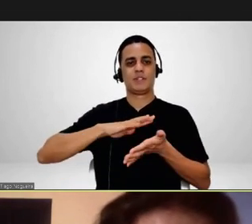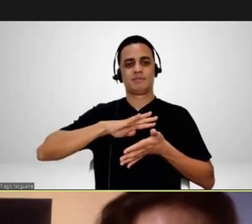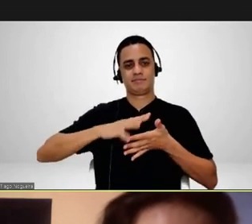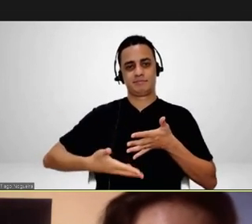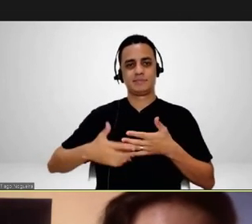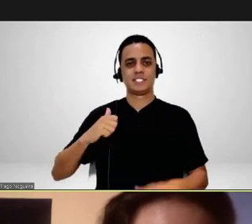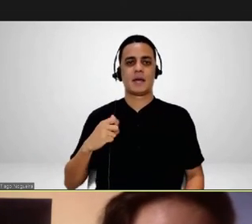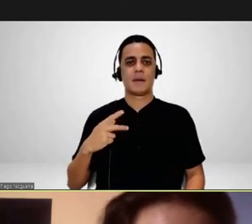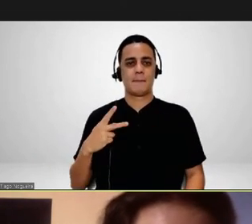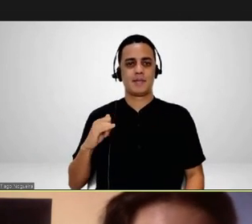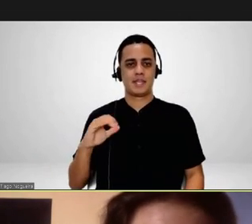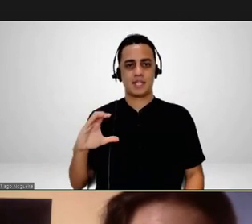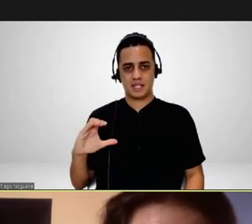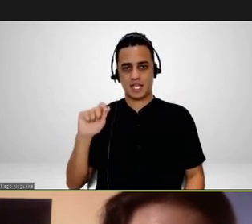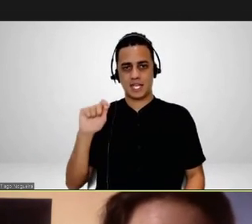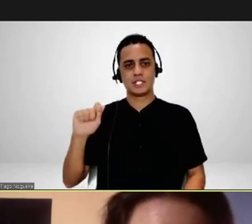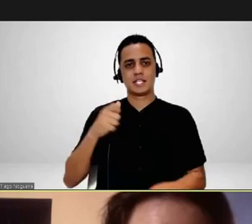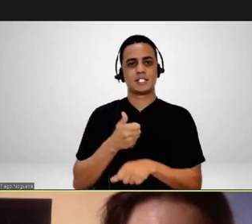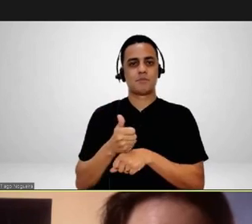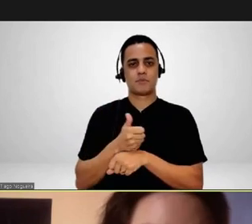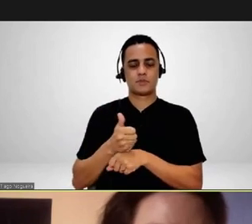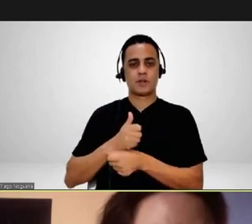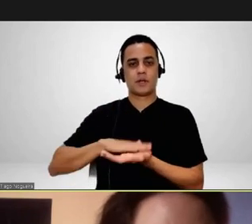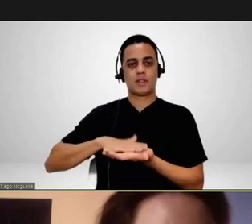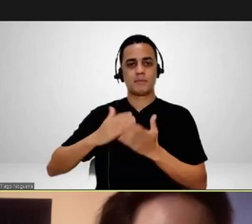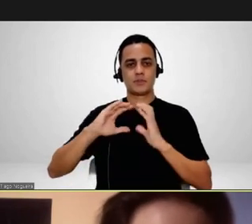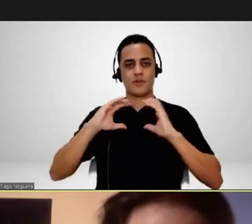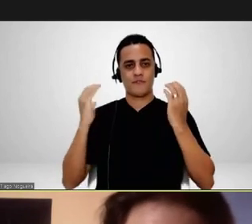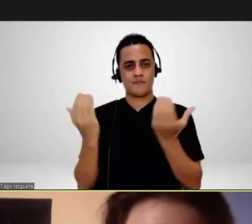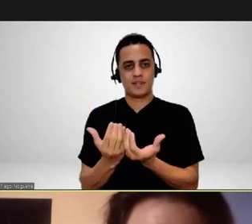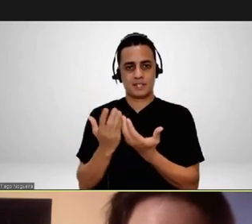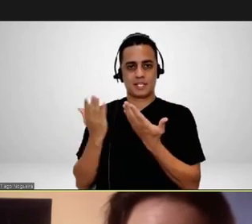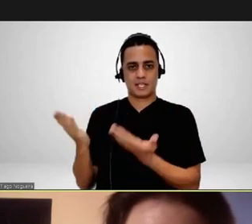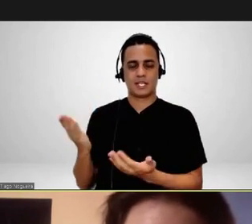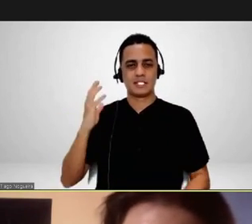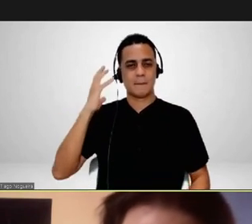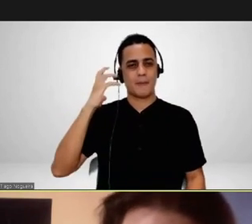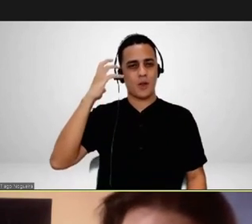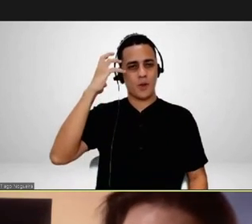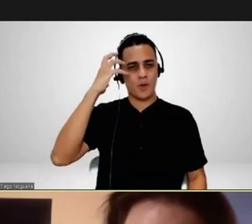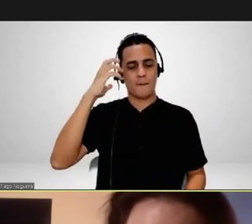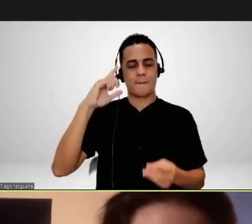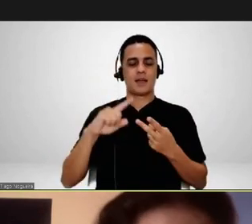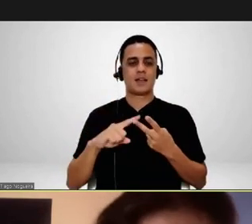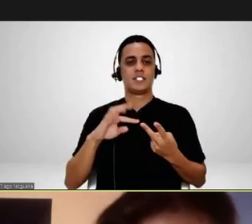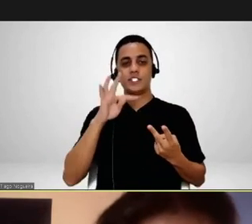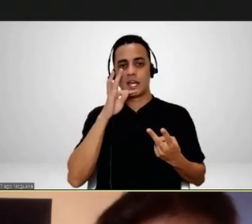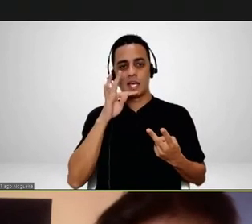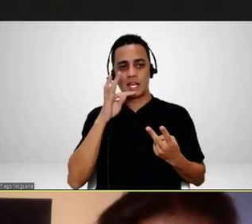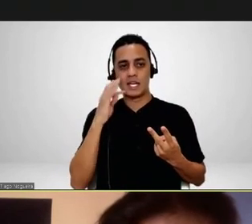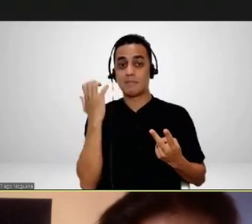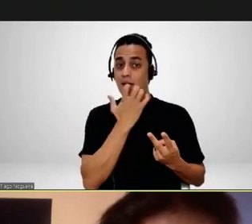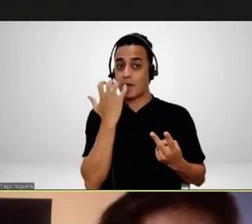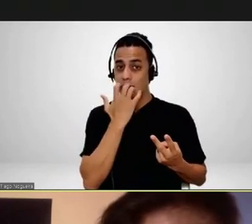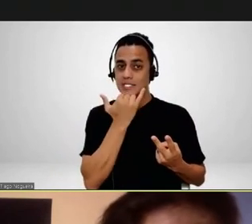APIC, Associação Profissional de Intérpretes de Conferência, a Paloma Bueno, o Tiago Coimbra e o Vinícius